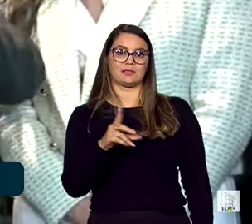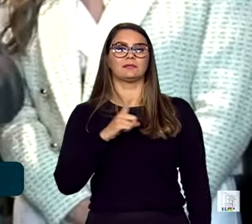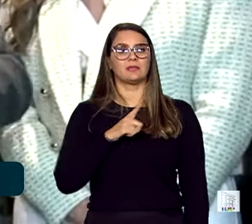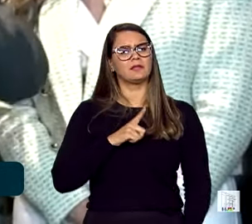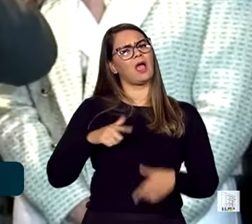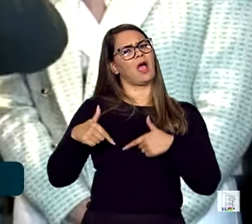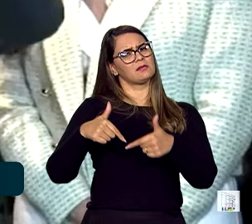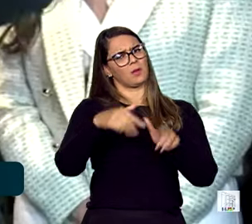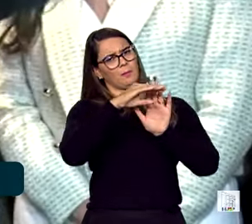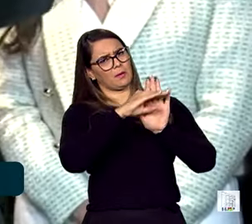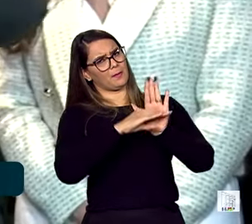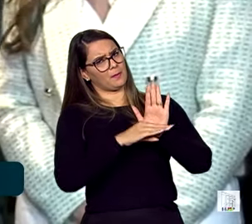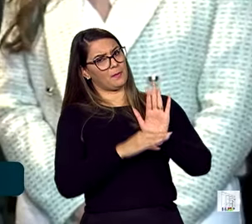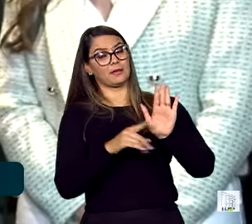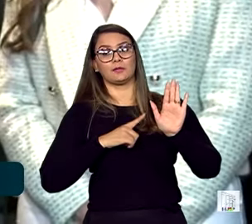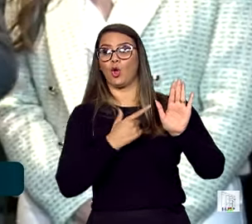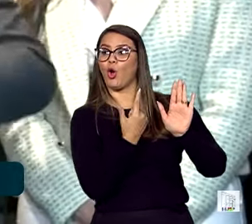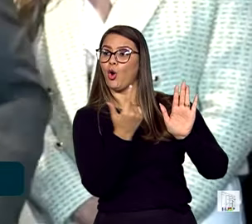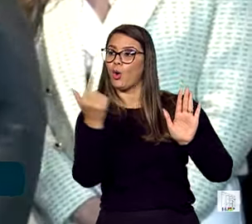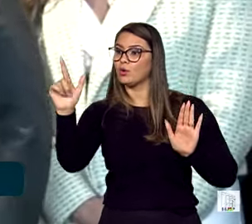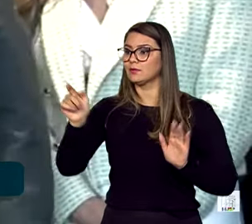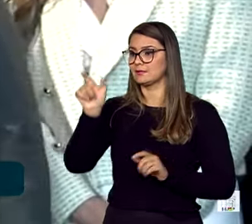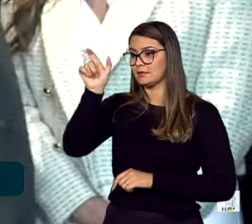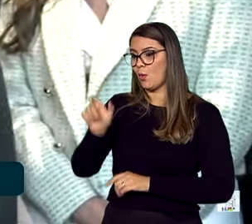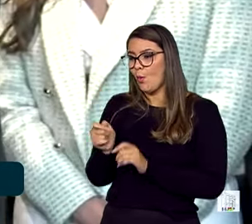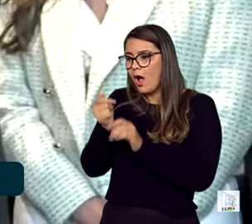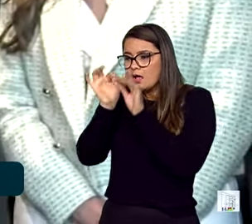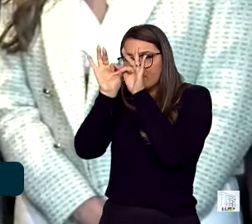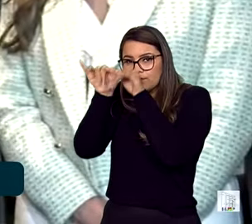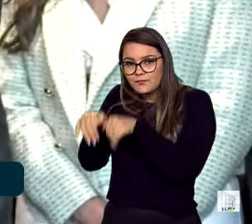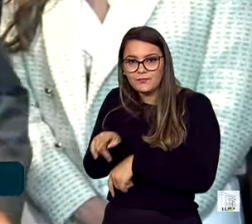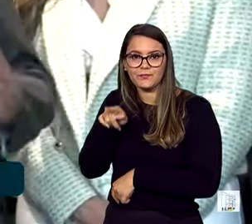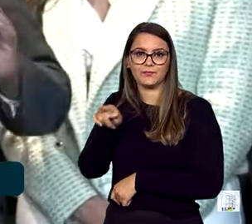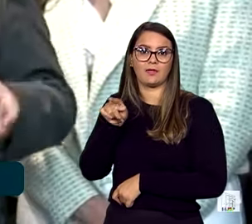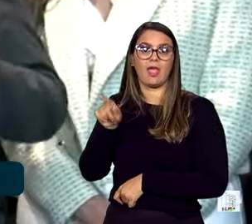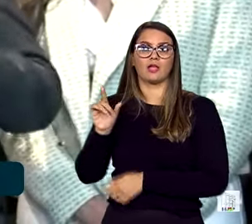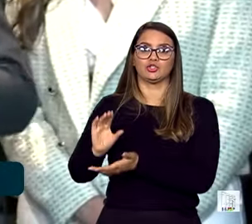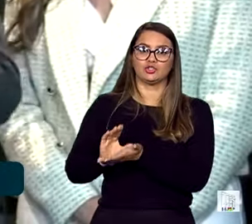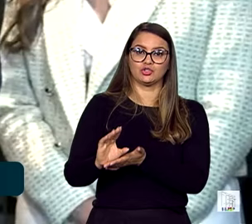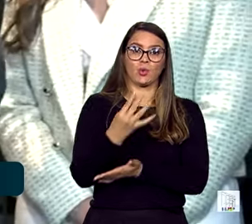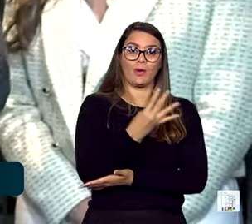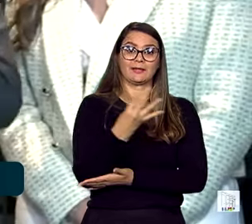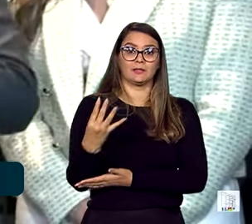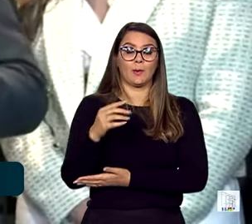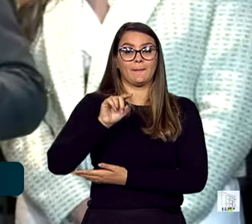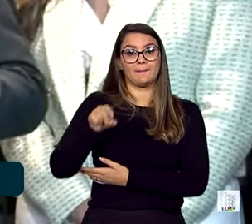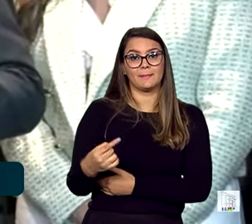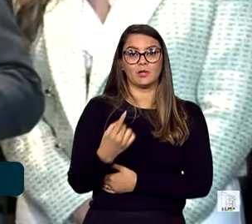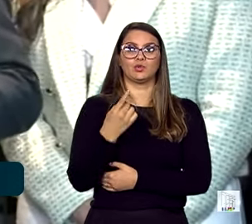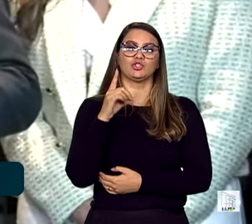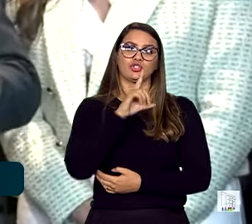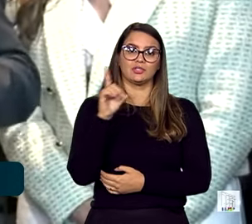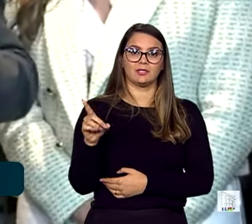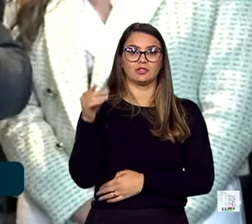essas ações e há uma outra que nós estamos finalizando a execução, que é o repasse de 44 mil diárias para a